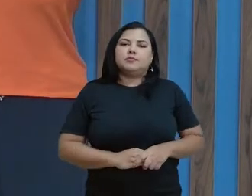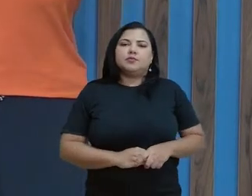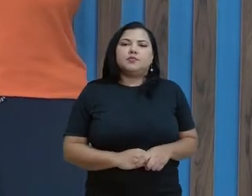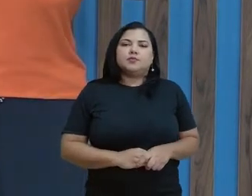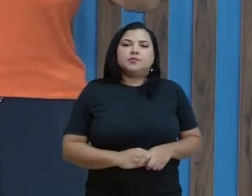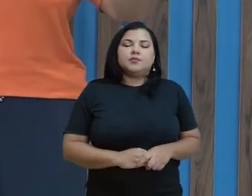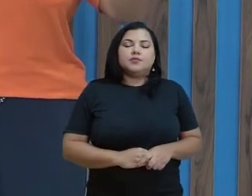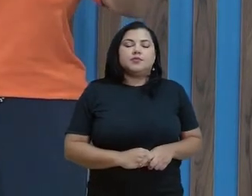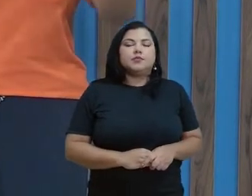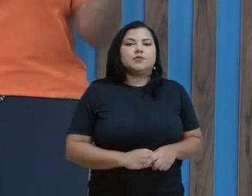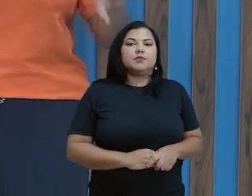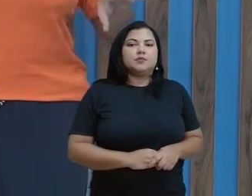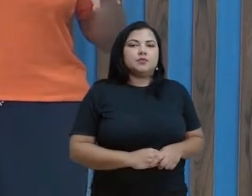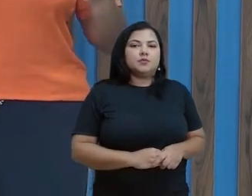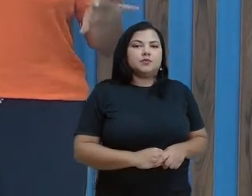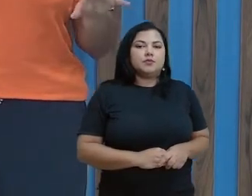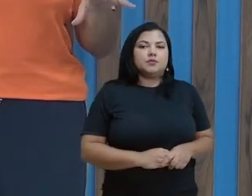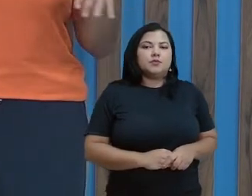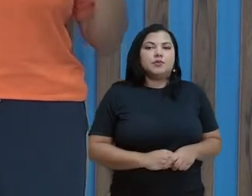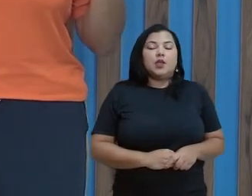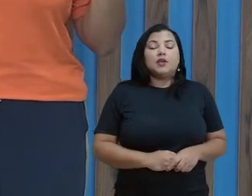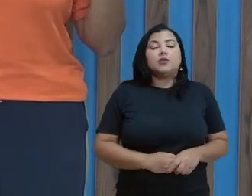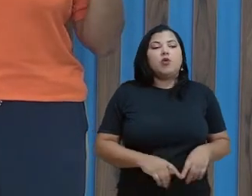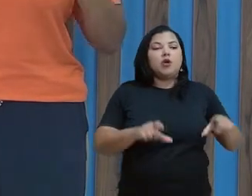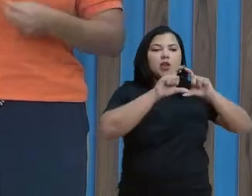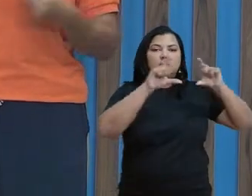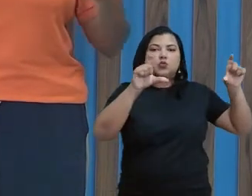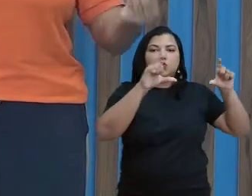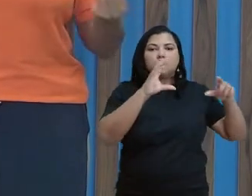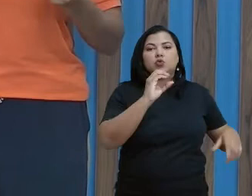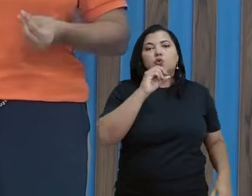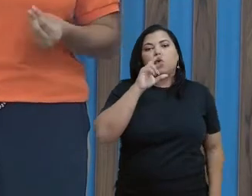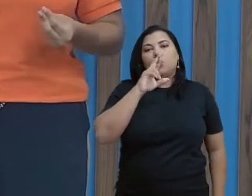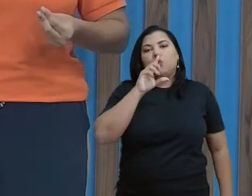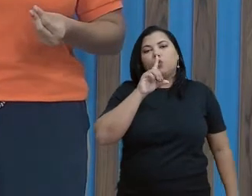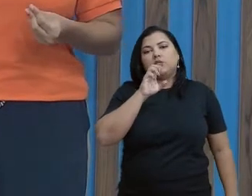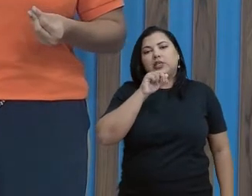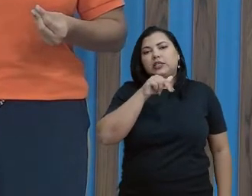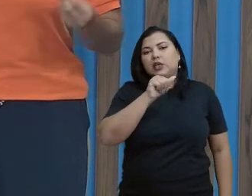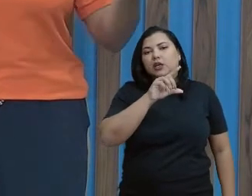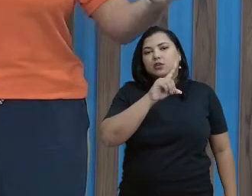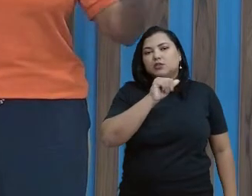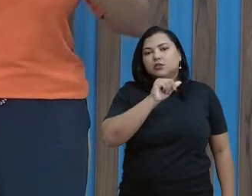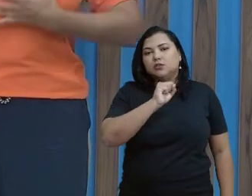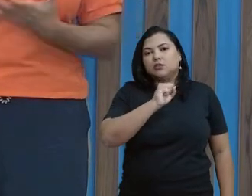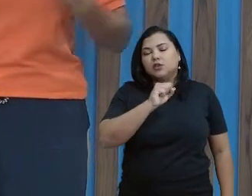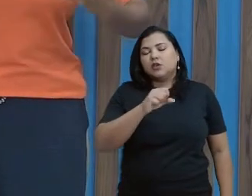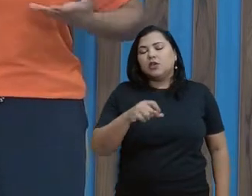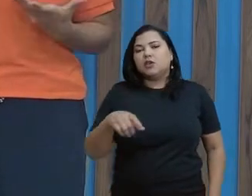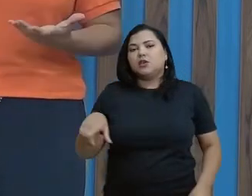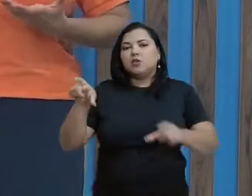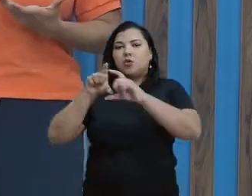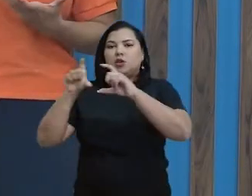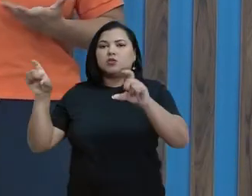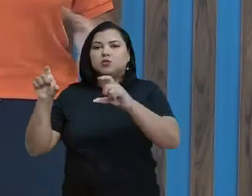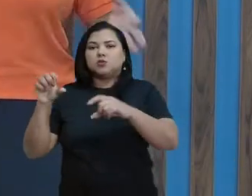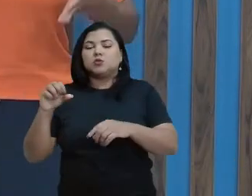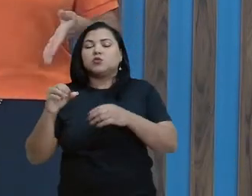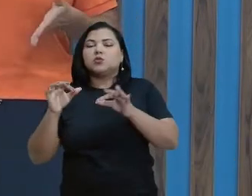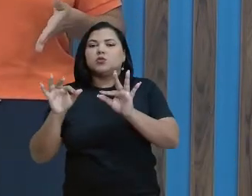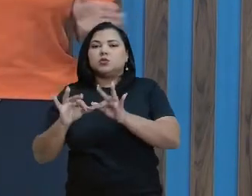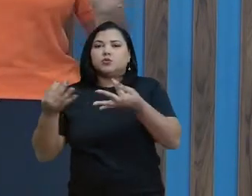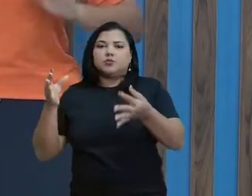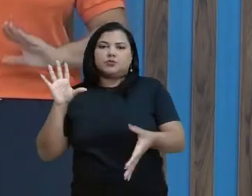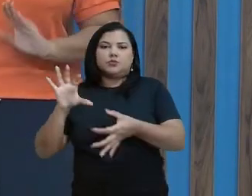orações coordenadas e orações subordinadas. E a gente pode notar o quê? A relação de dependência, né? E o